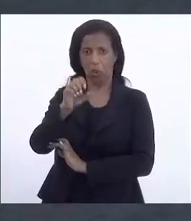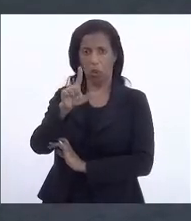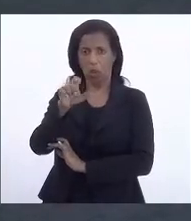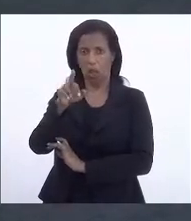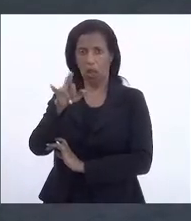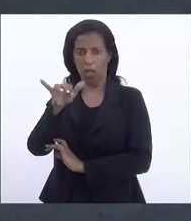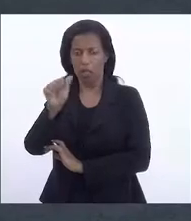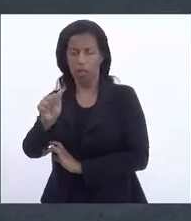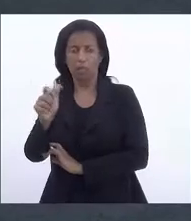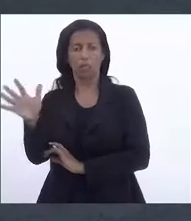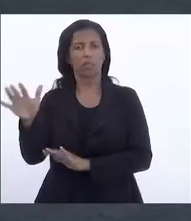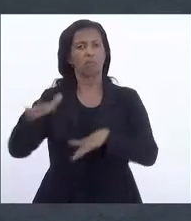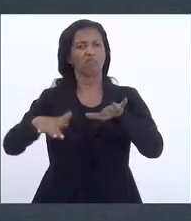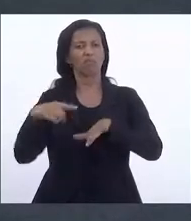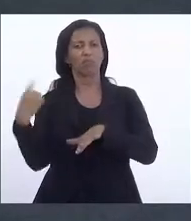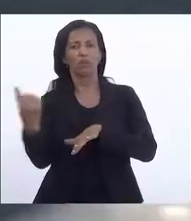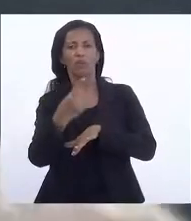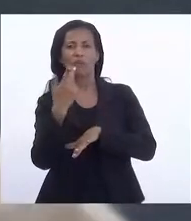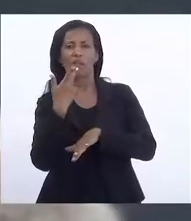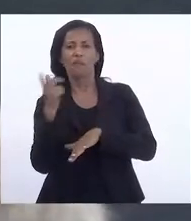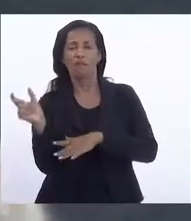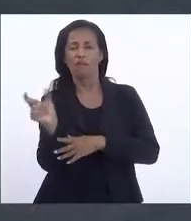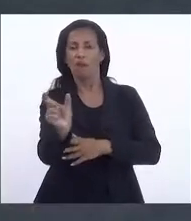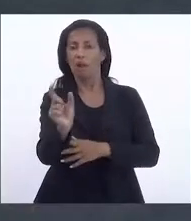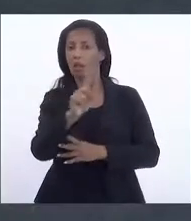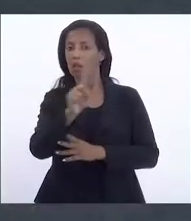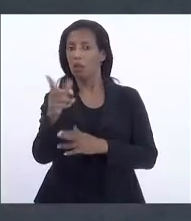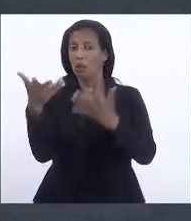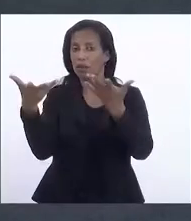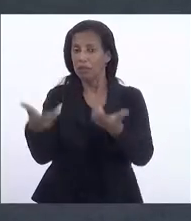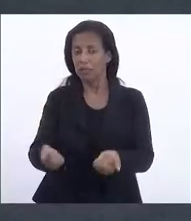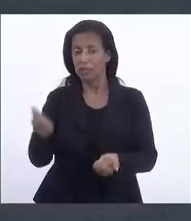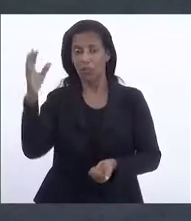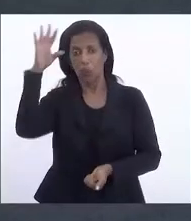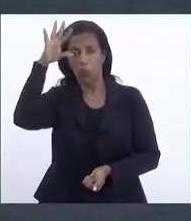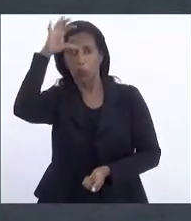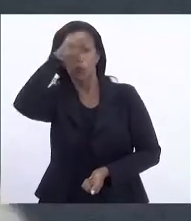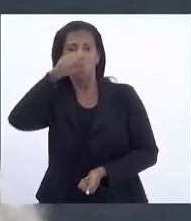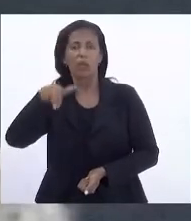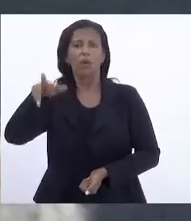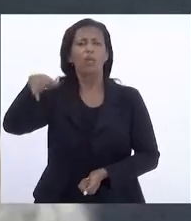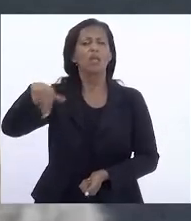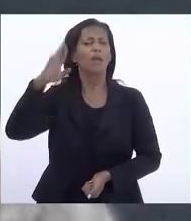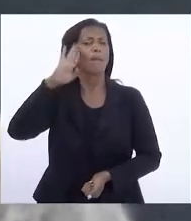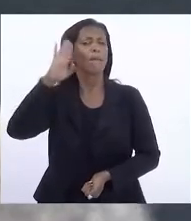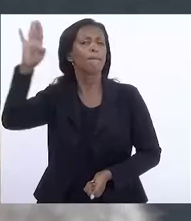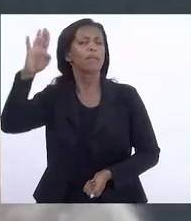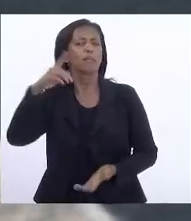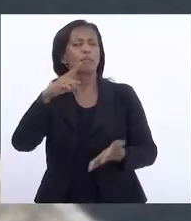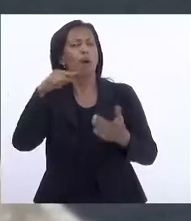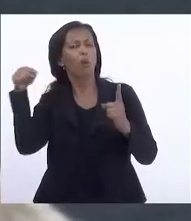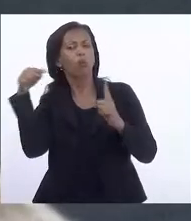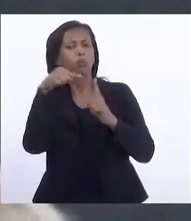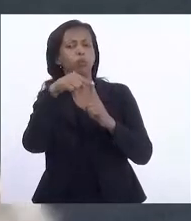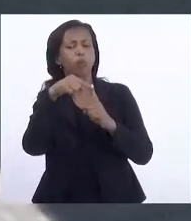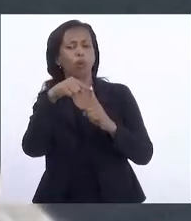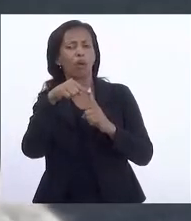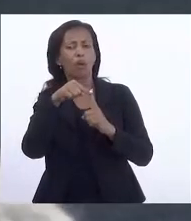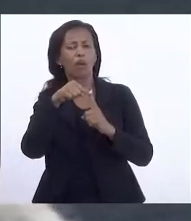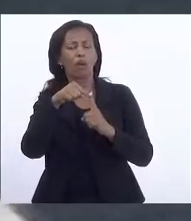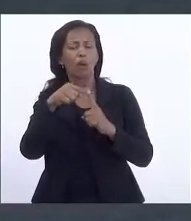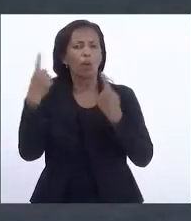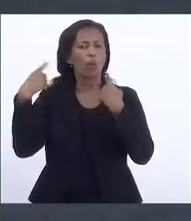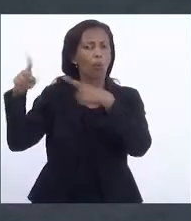comumente utilizado por nós, não permite que se compreenda quem são os principais alvos dessas agressões